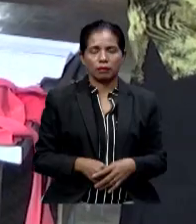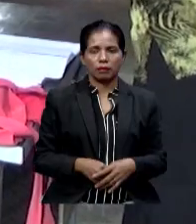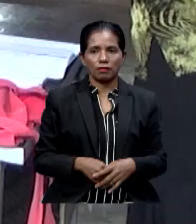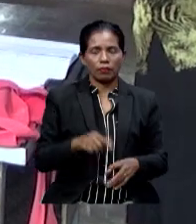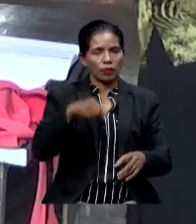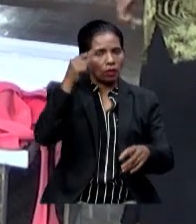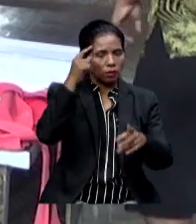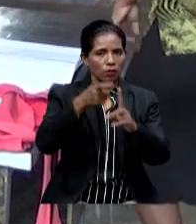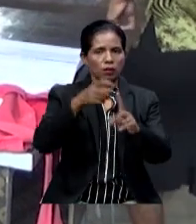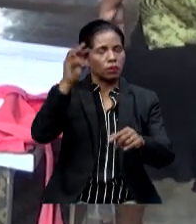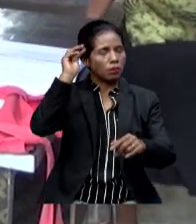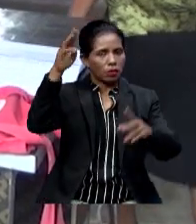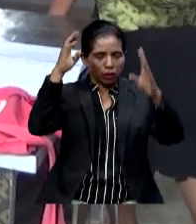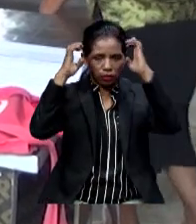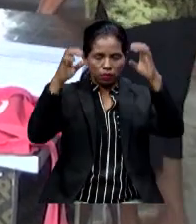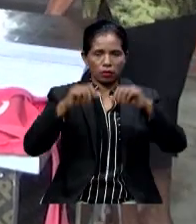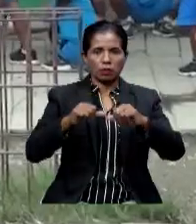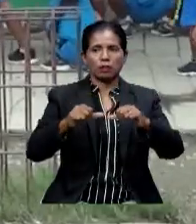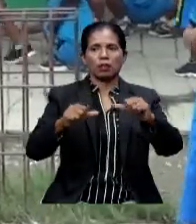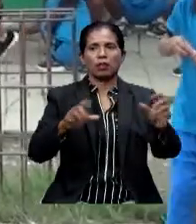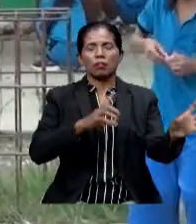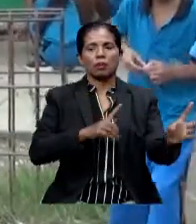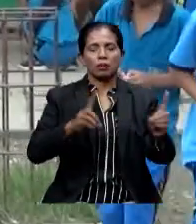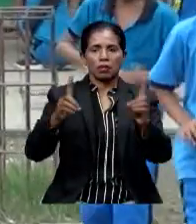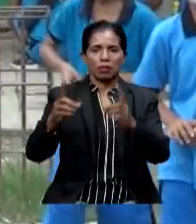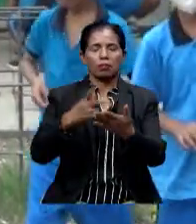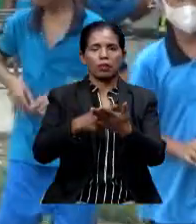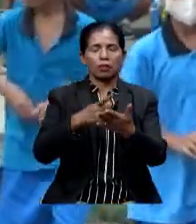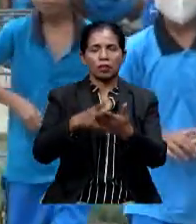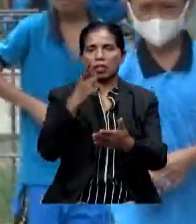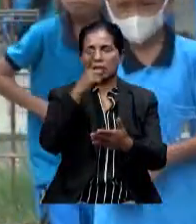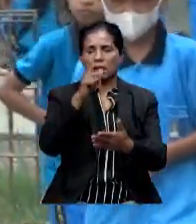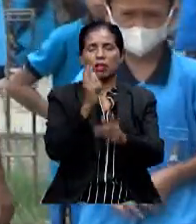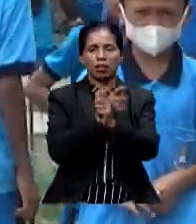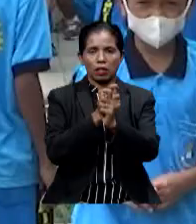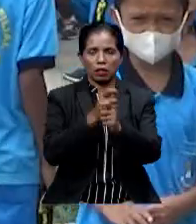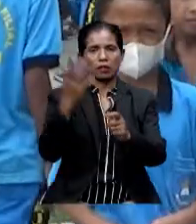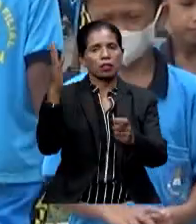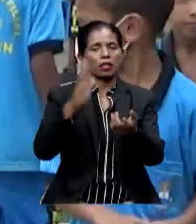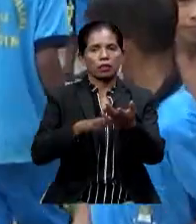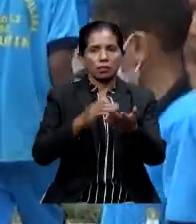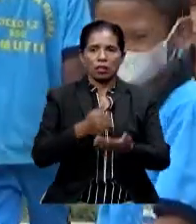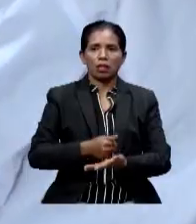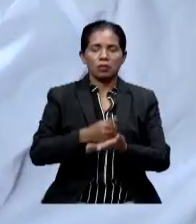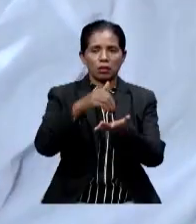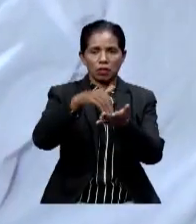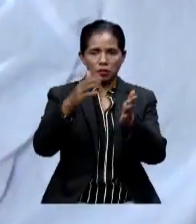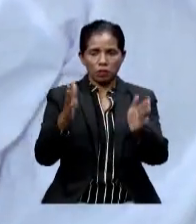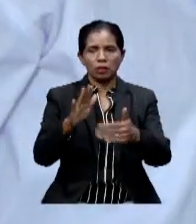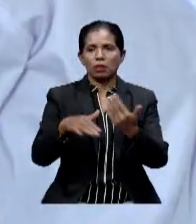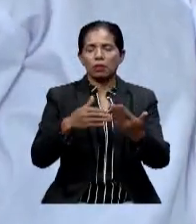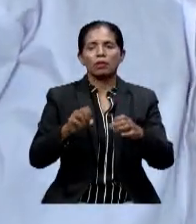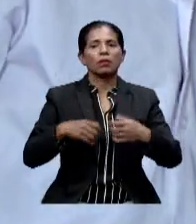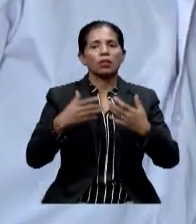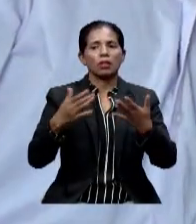Governo Liu e Ministério da Educação se continua a implementação do projeto Lian Materna e a escola onde facilita estudantes sira ou ensa